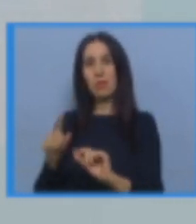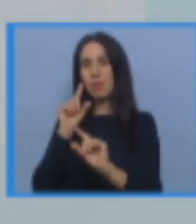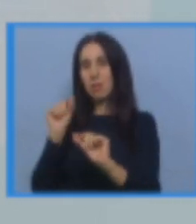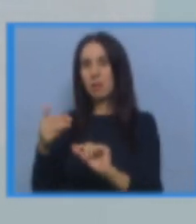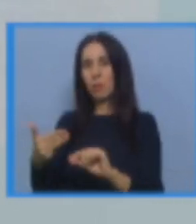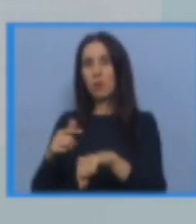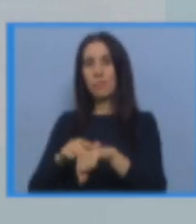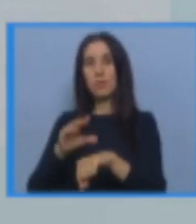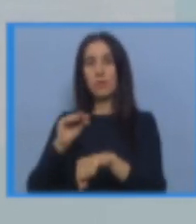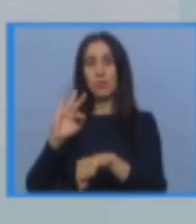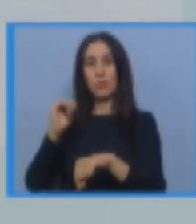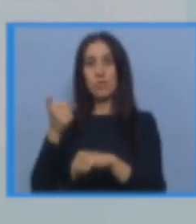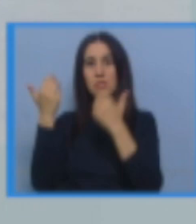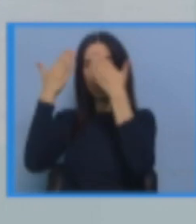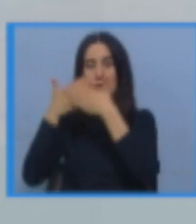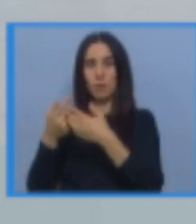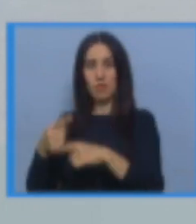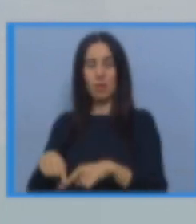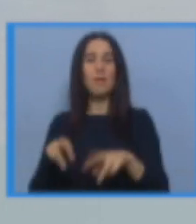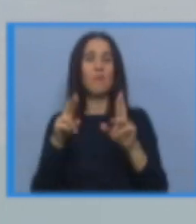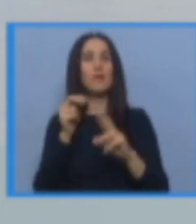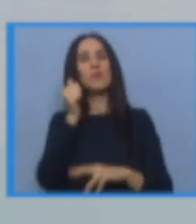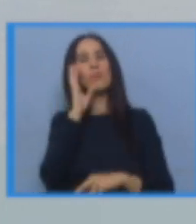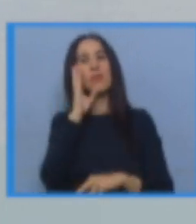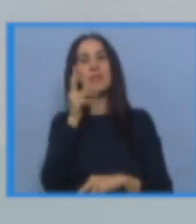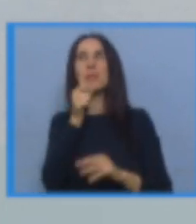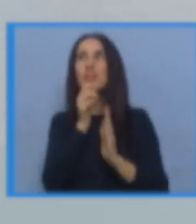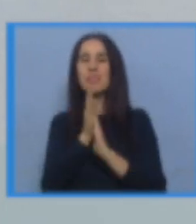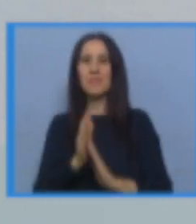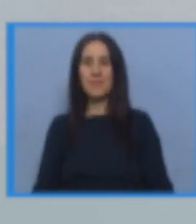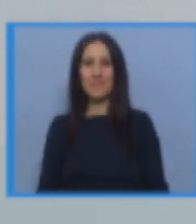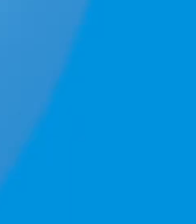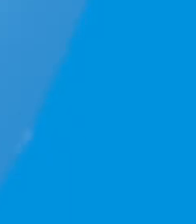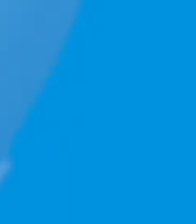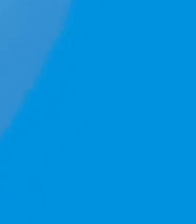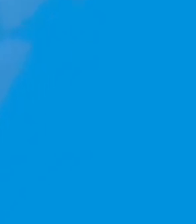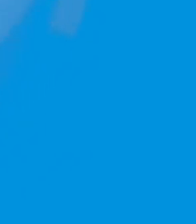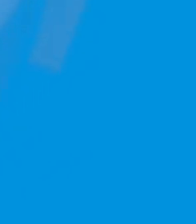Antena 1, pelas 22h45. Votos de boa tarde. Até amanhã, se Deus quiser.